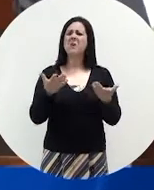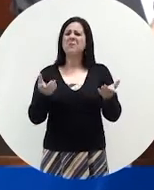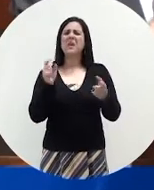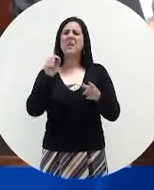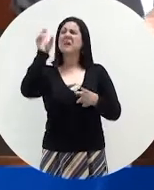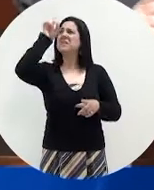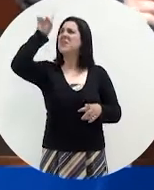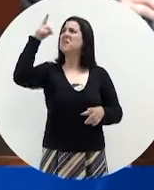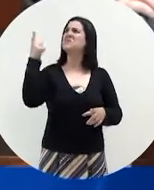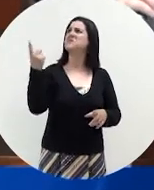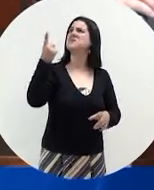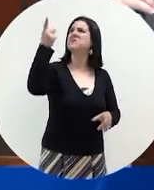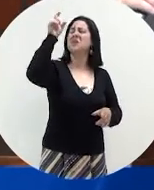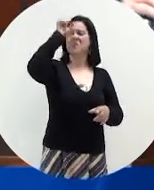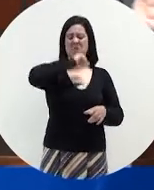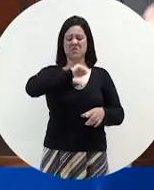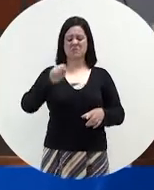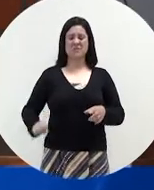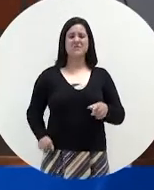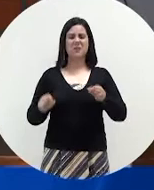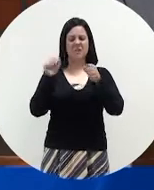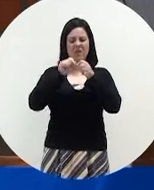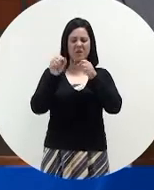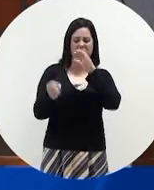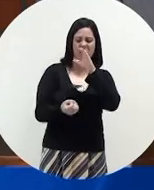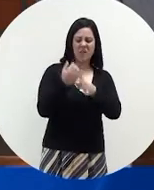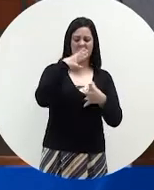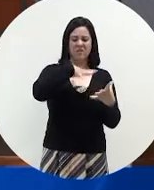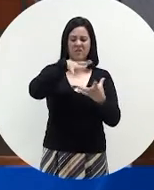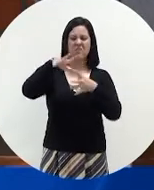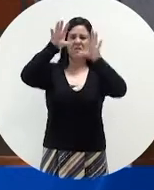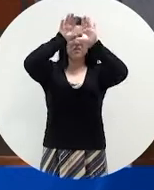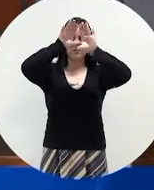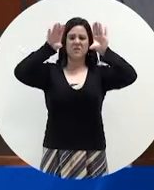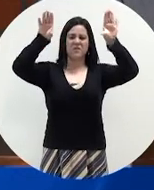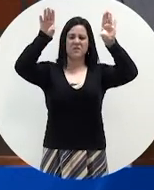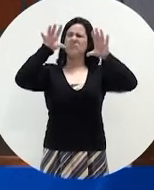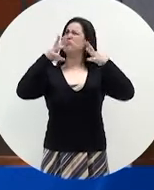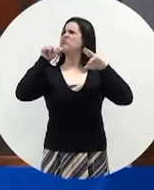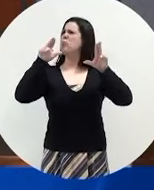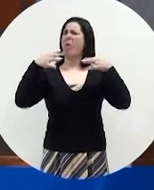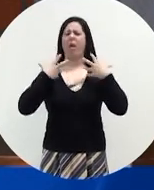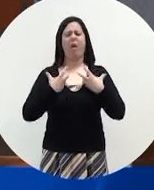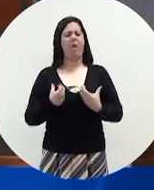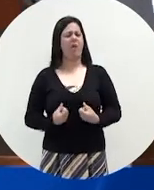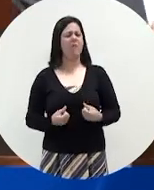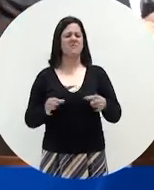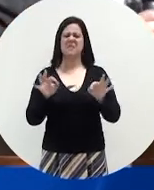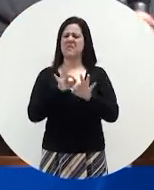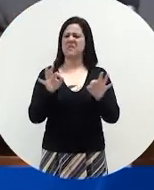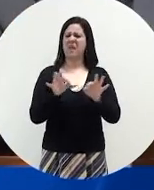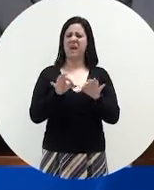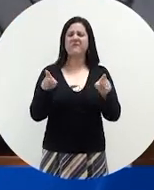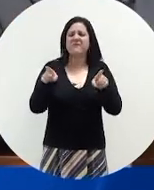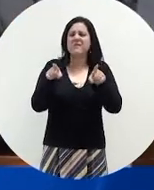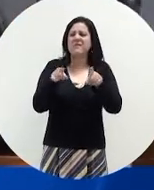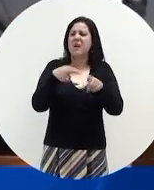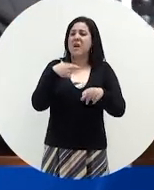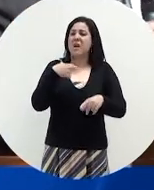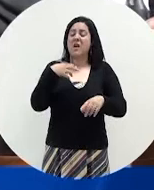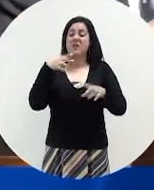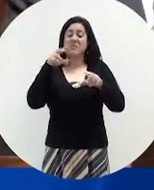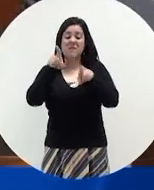e mantém para sempre a sua fidelidade. Isaías 40, 28, não sabes,